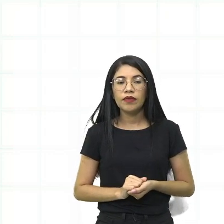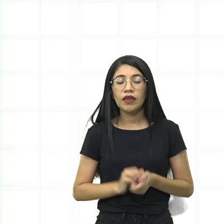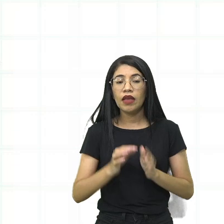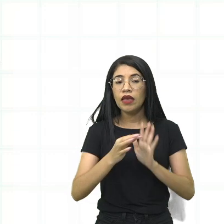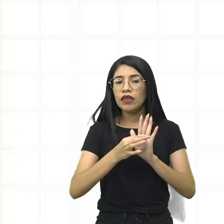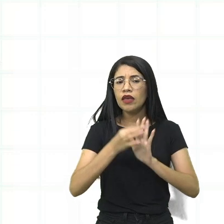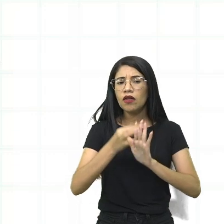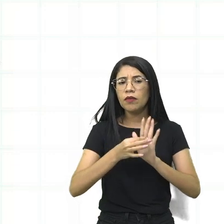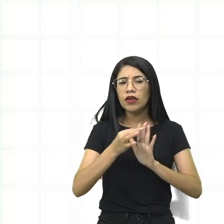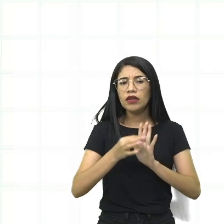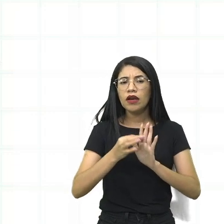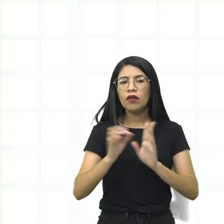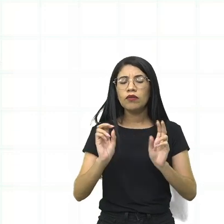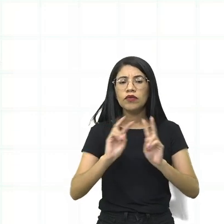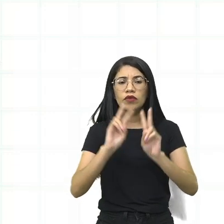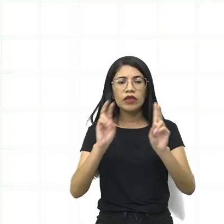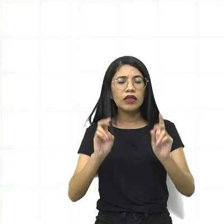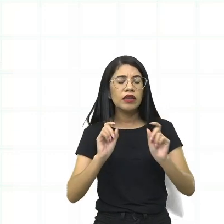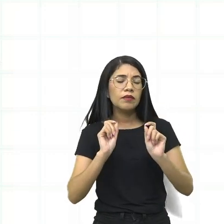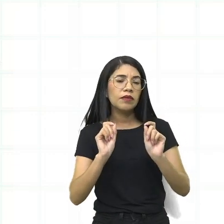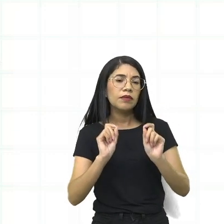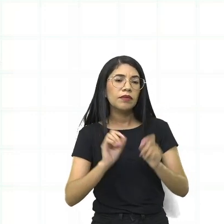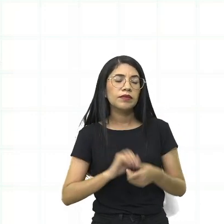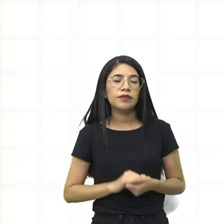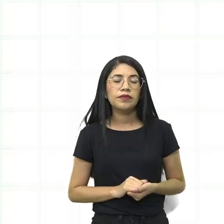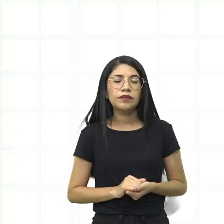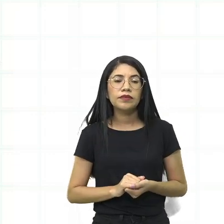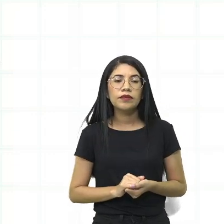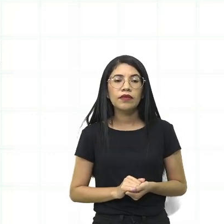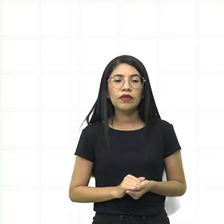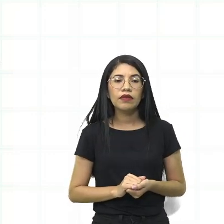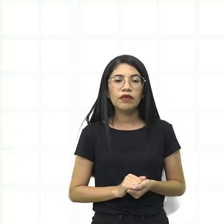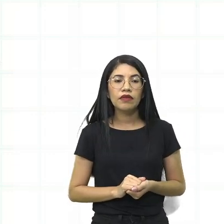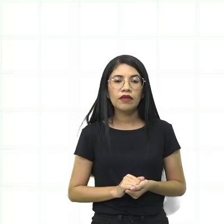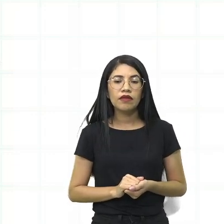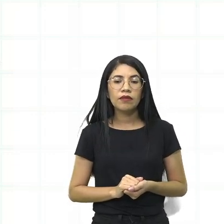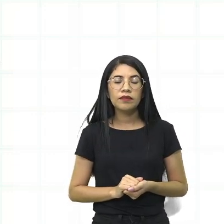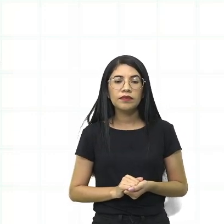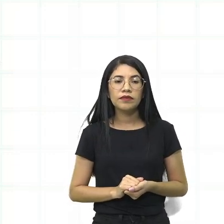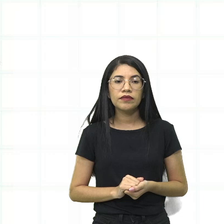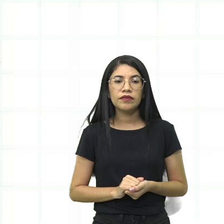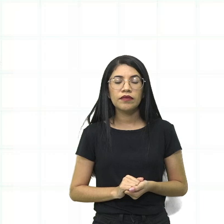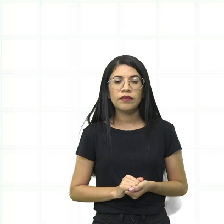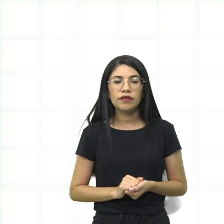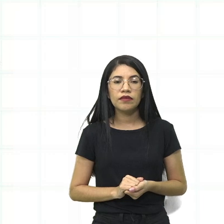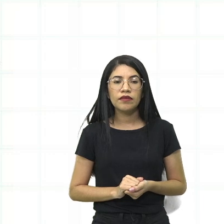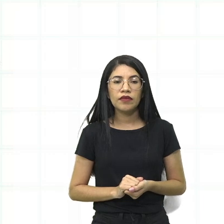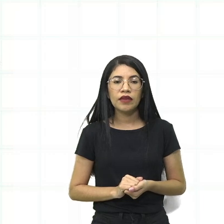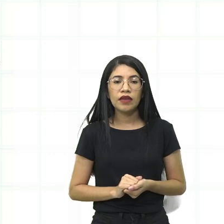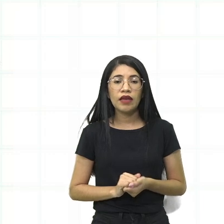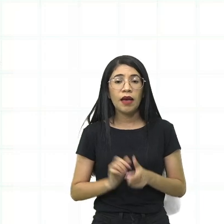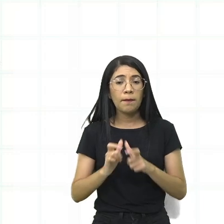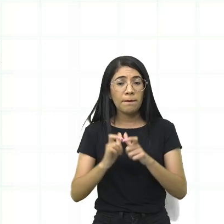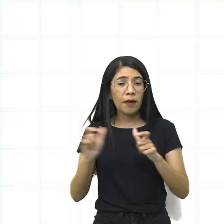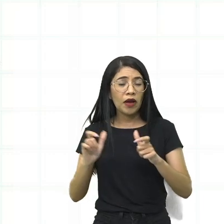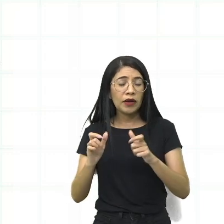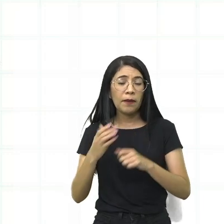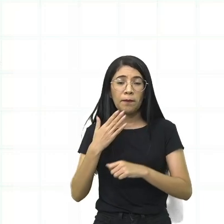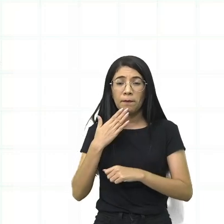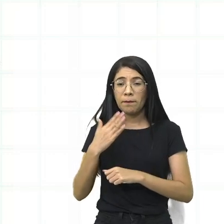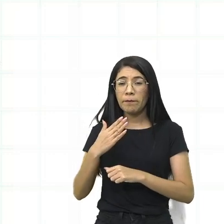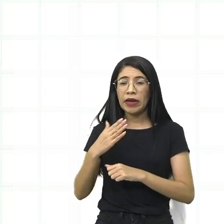sobre esse fato, né? Sobre essas mudanças climáticas. Enquanto muitos clamam por uma